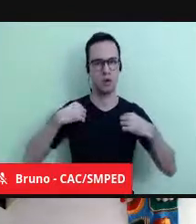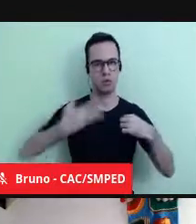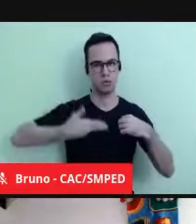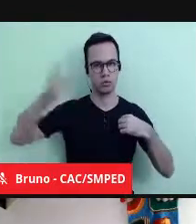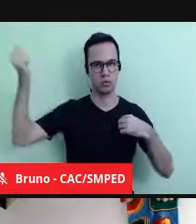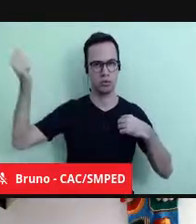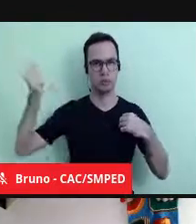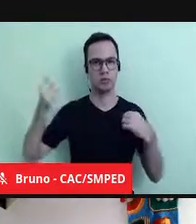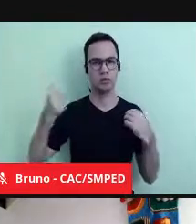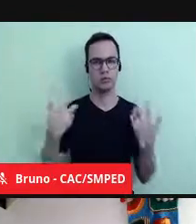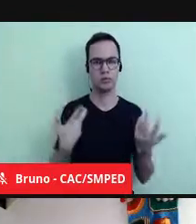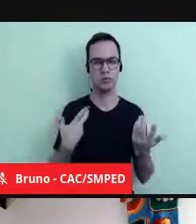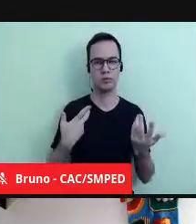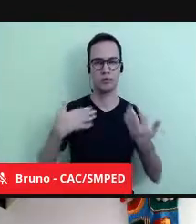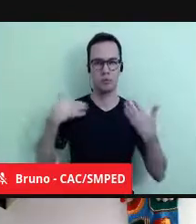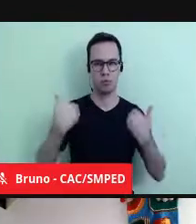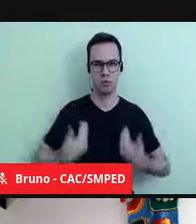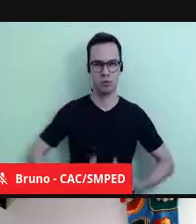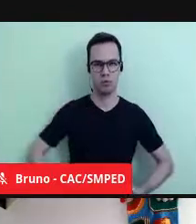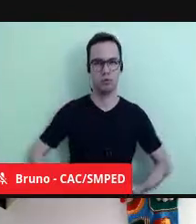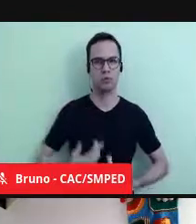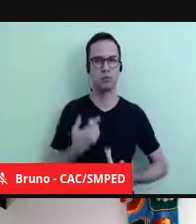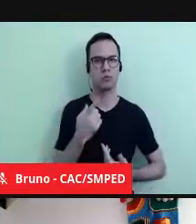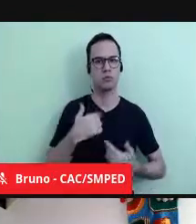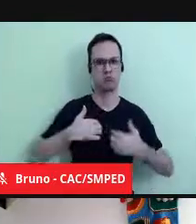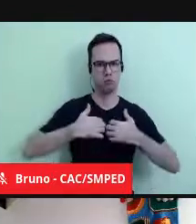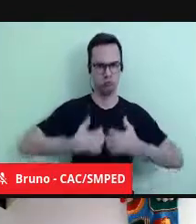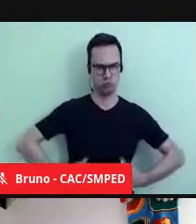tem um corpo com tônus bem definido.